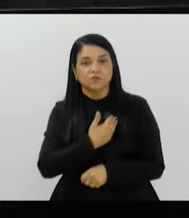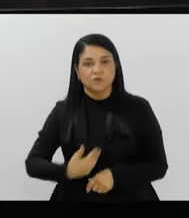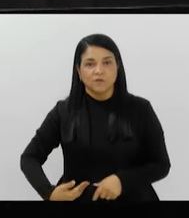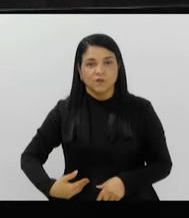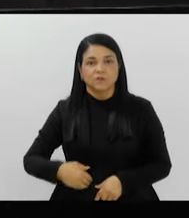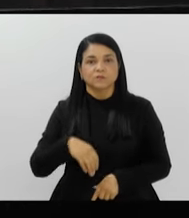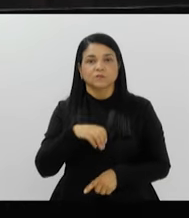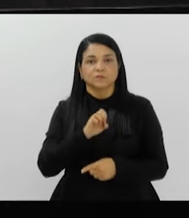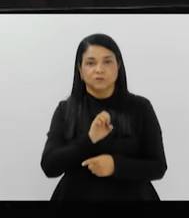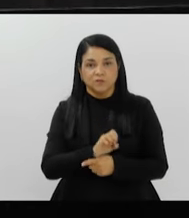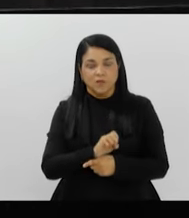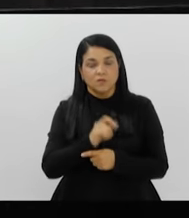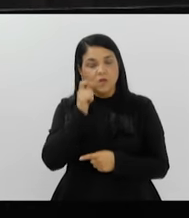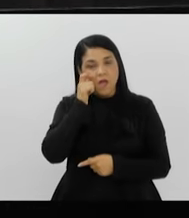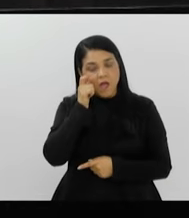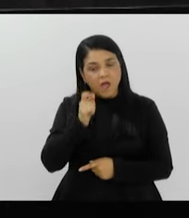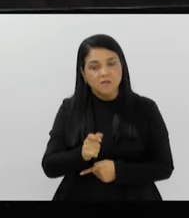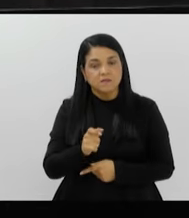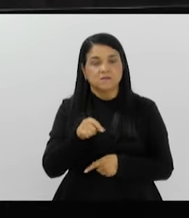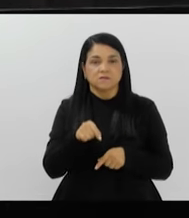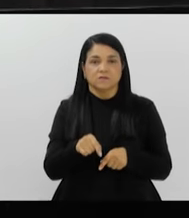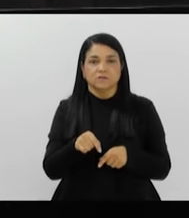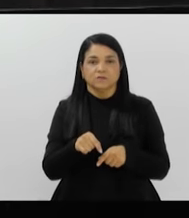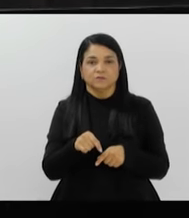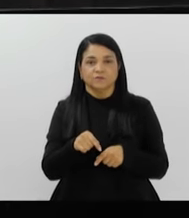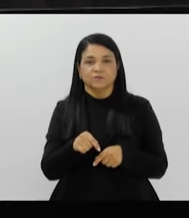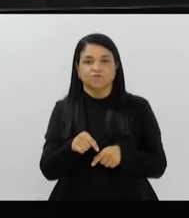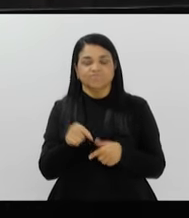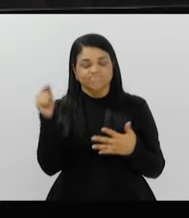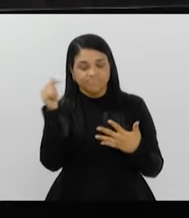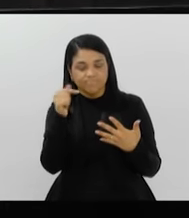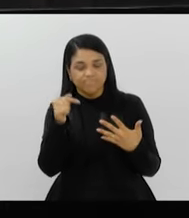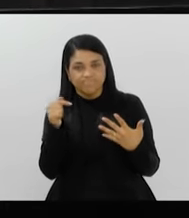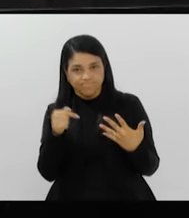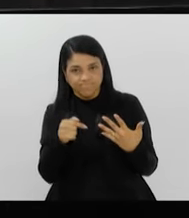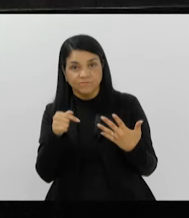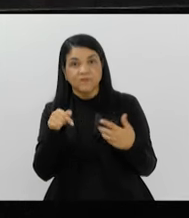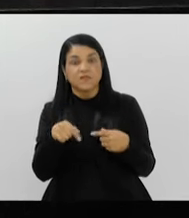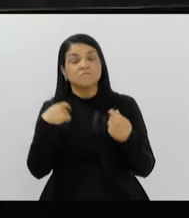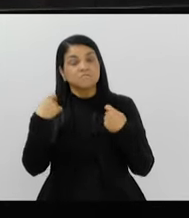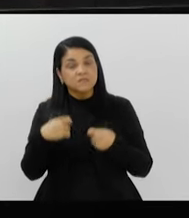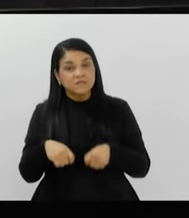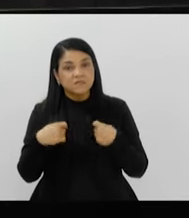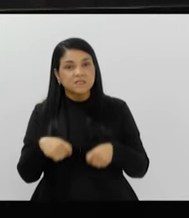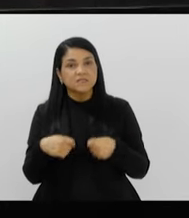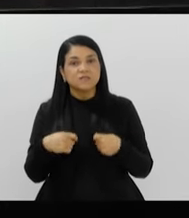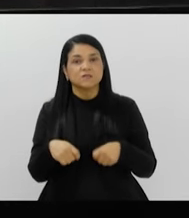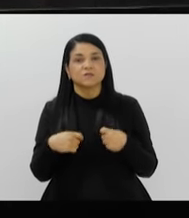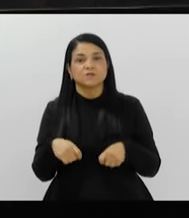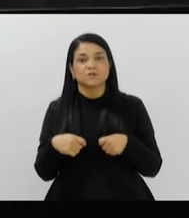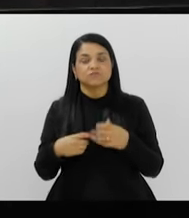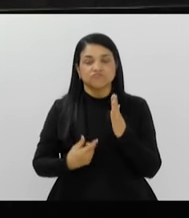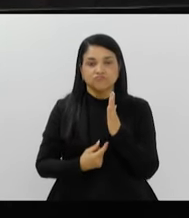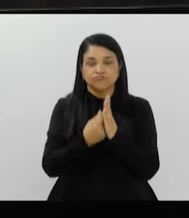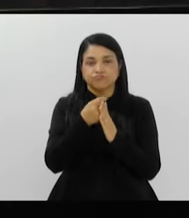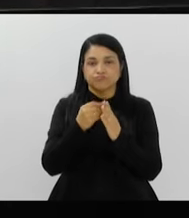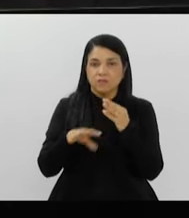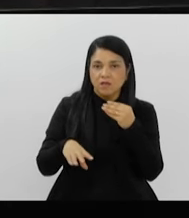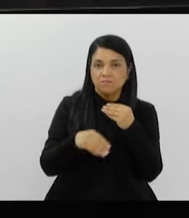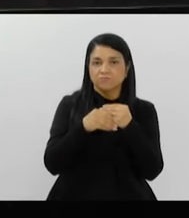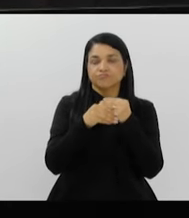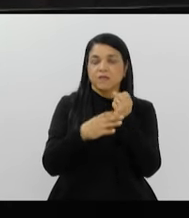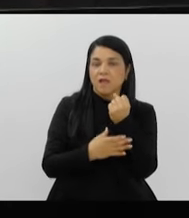Estado fique atento a essas questões, porque é preciso também colocar no orçamento do Estado